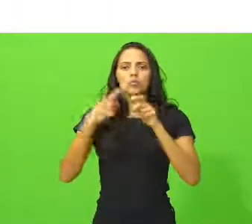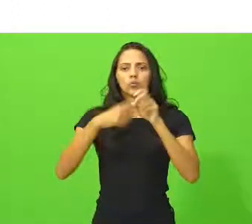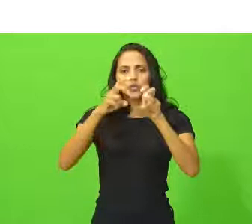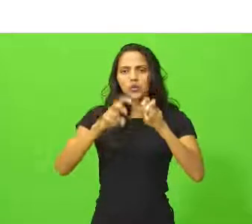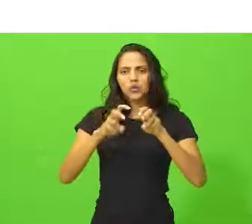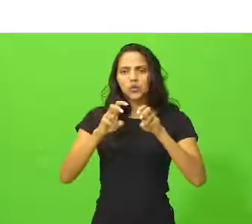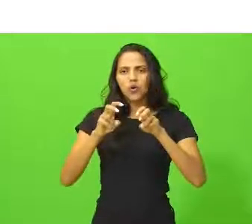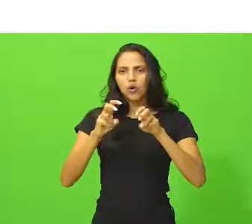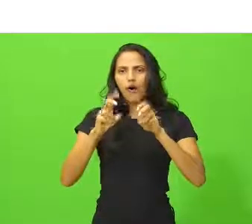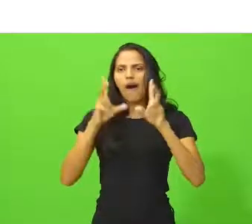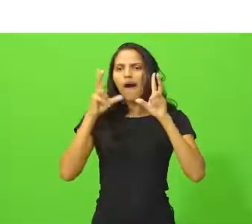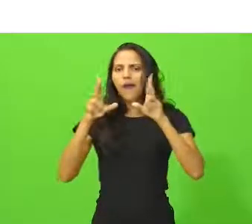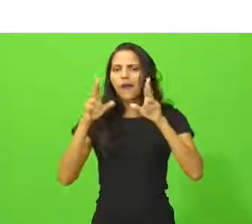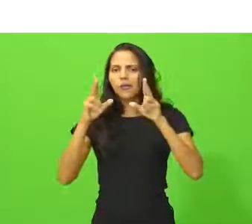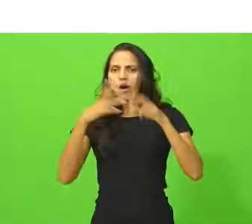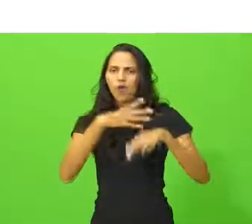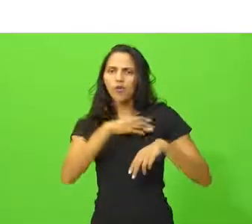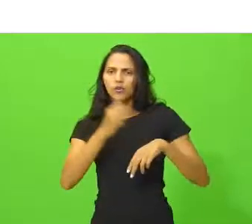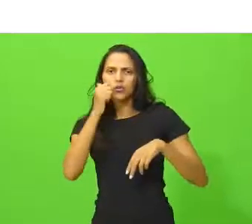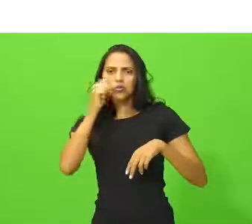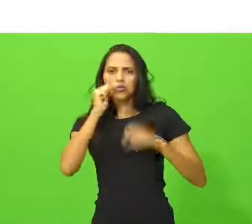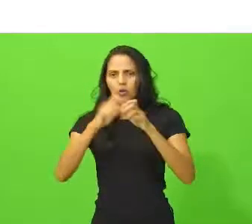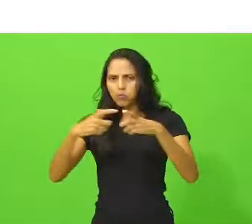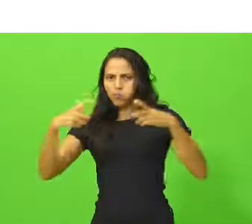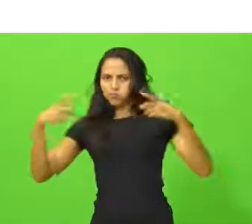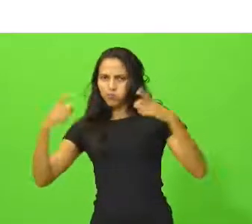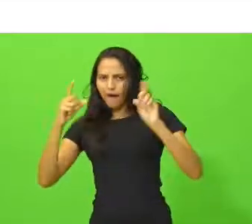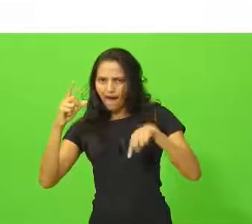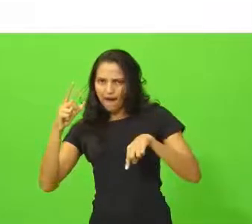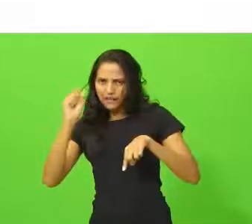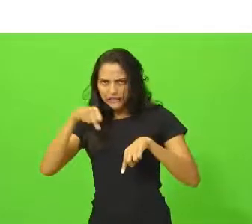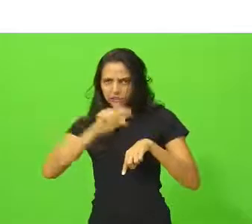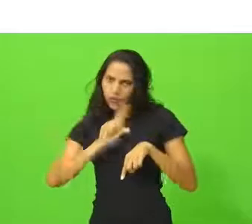o aumento do número de filhos por mulher.